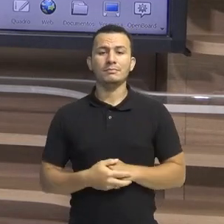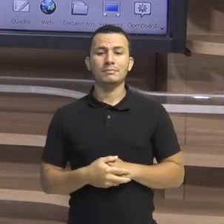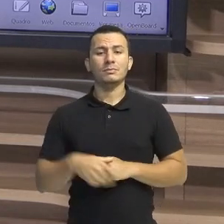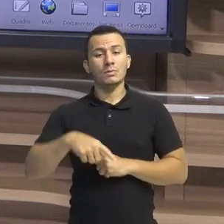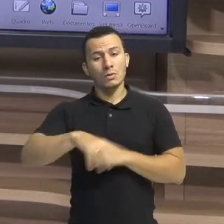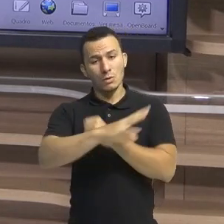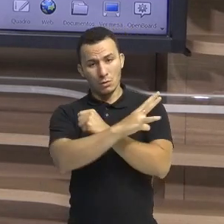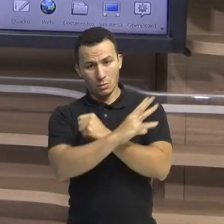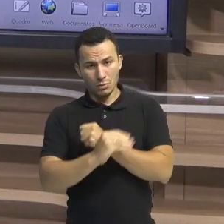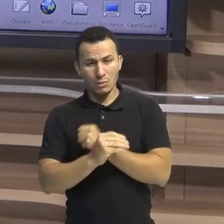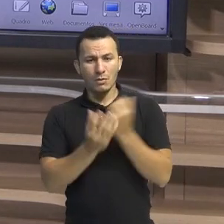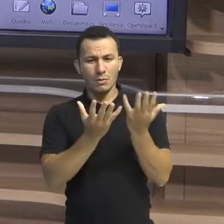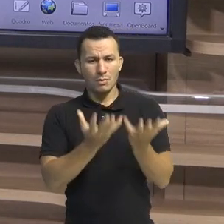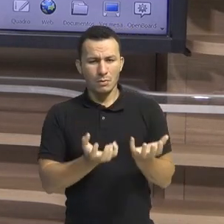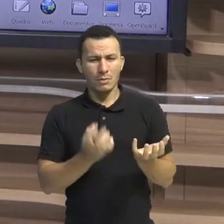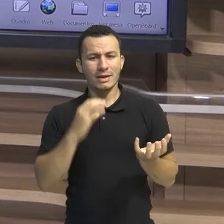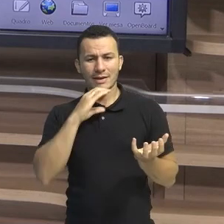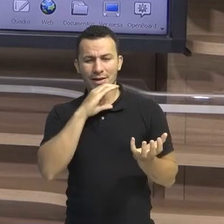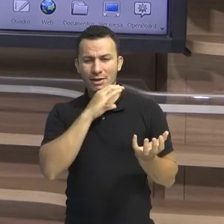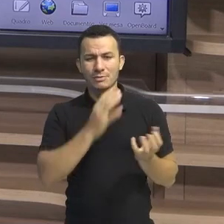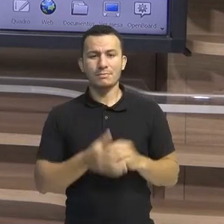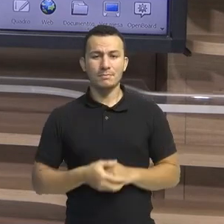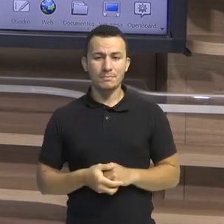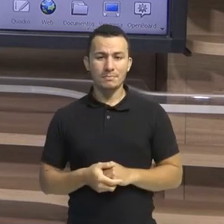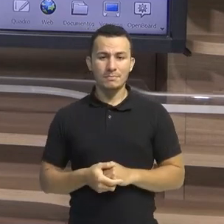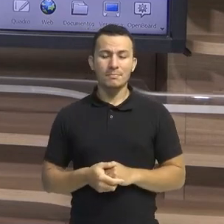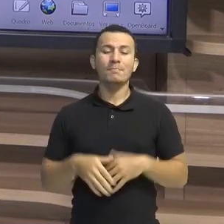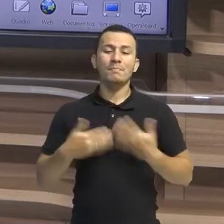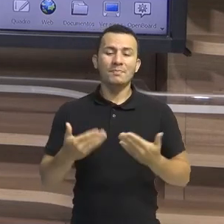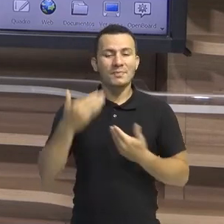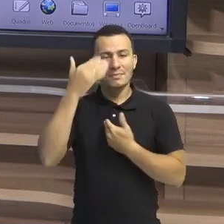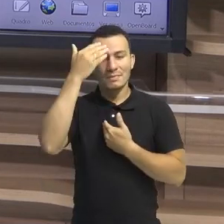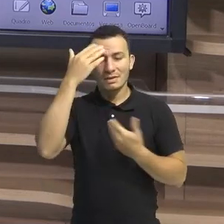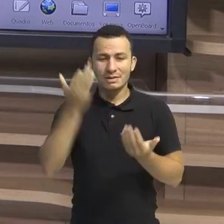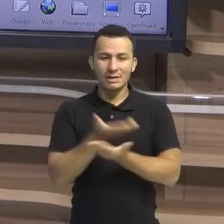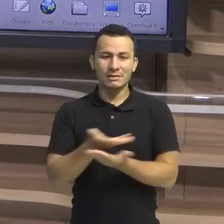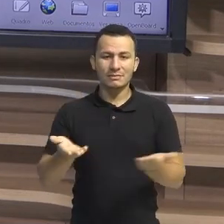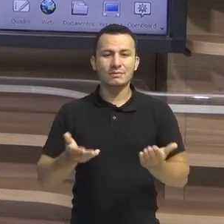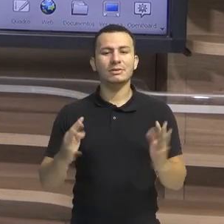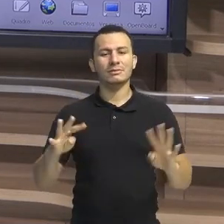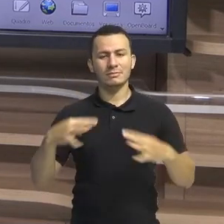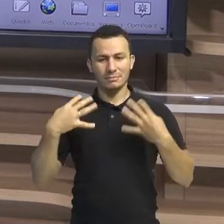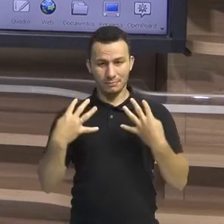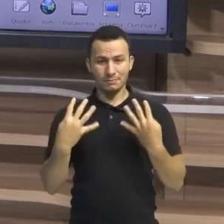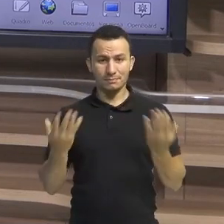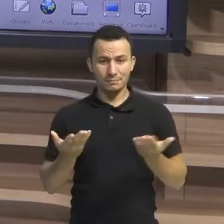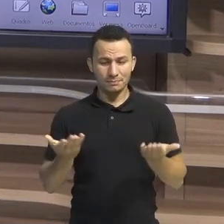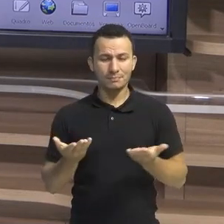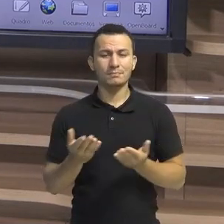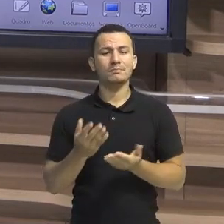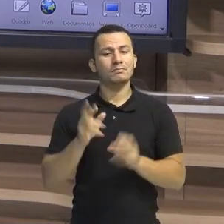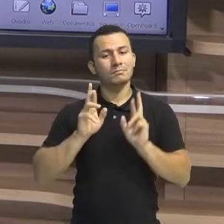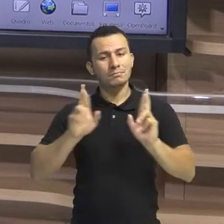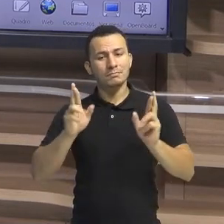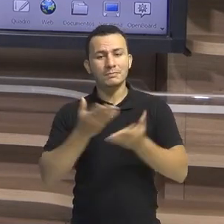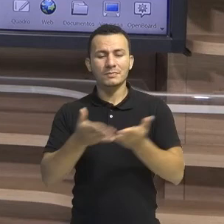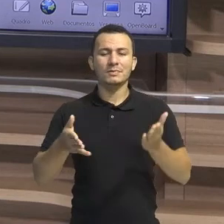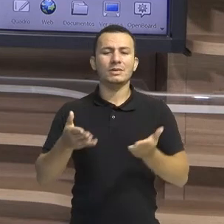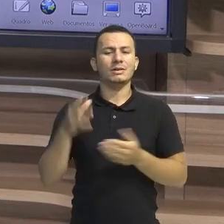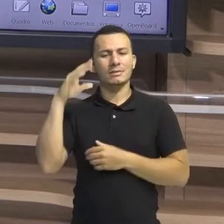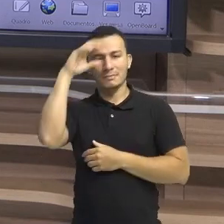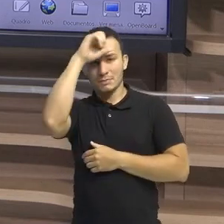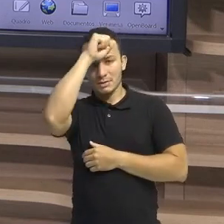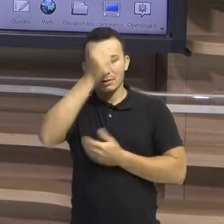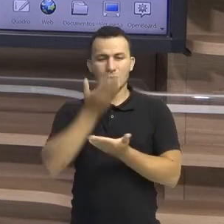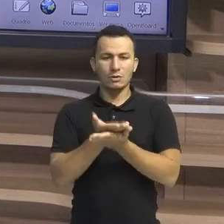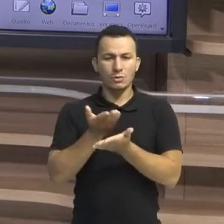reagentes absorveram calor. Ok, pessoal? Muito obrigada pela atenção de vocês. Espero que vocês tenham